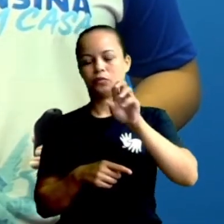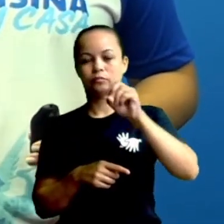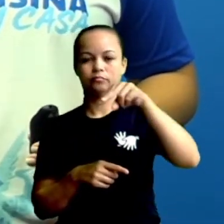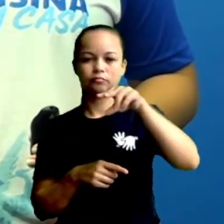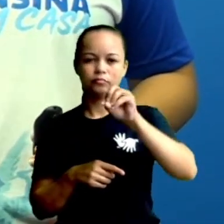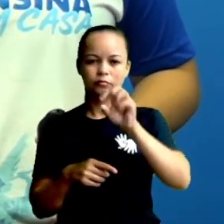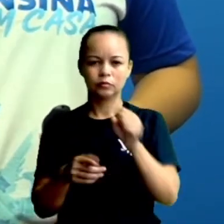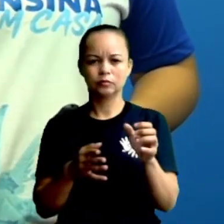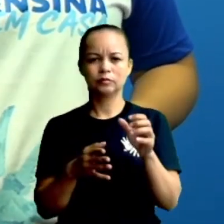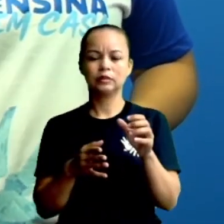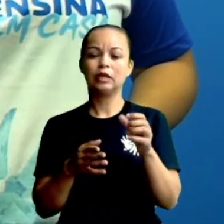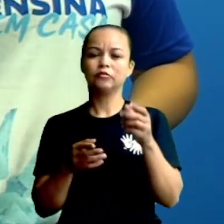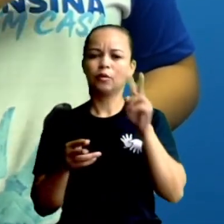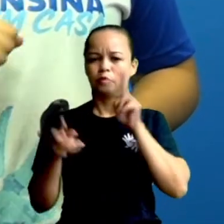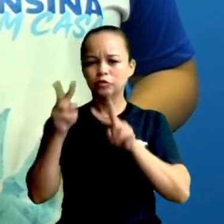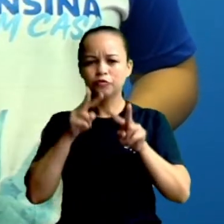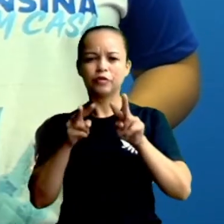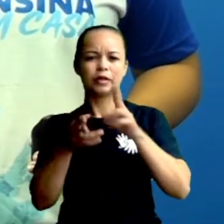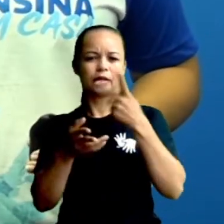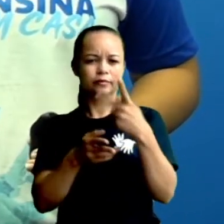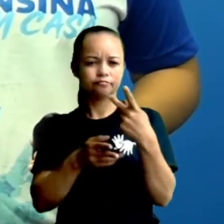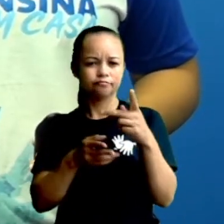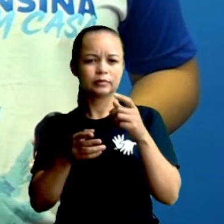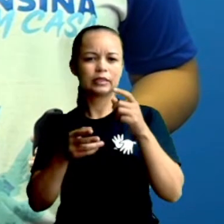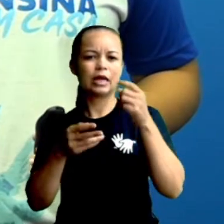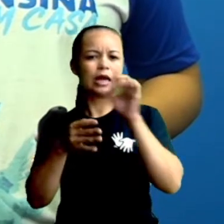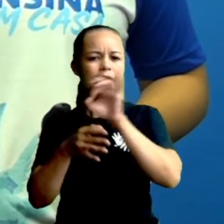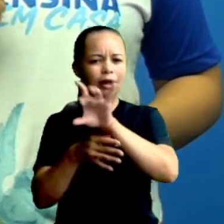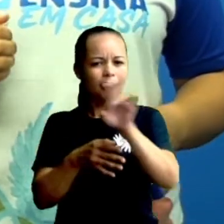Mas, antes, vamos